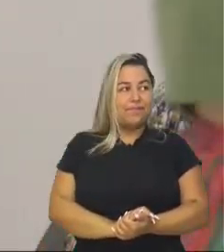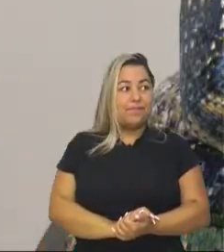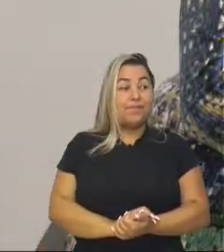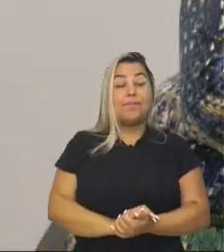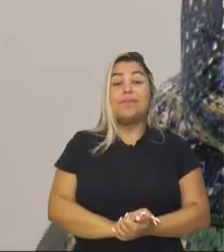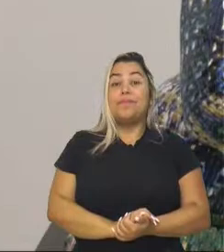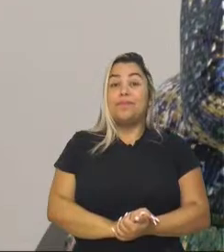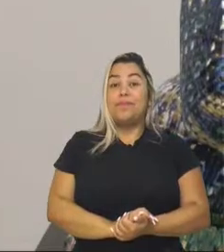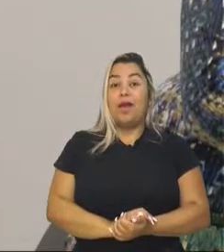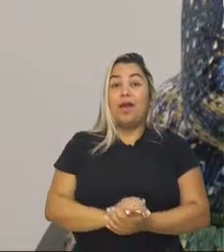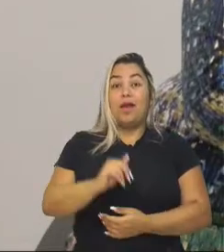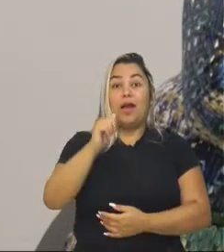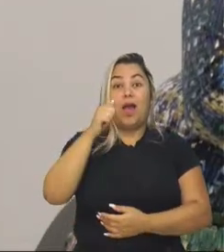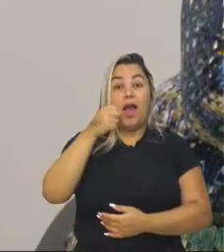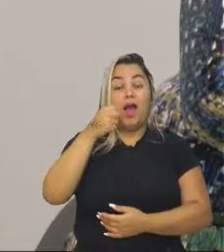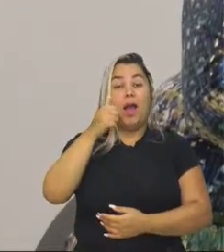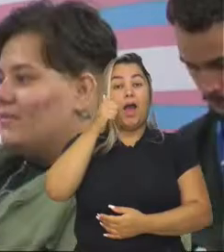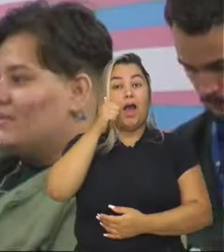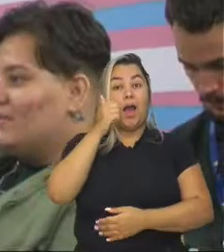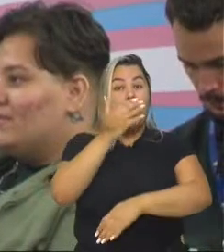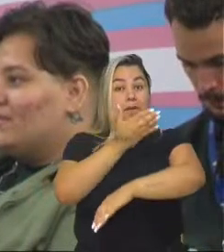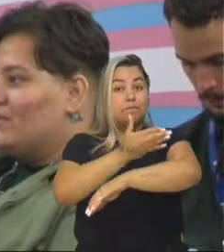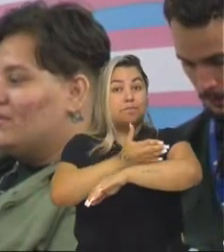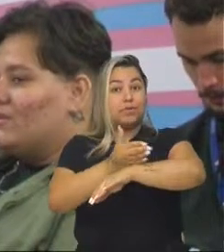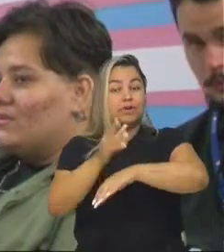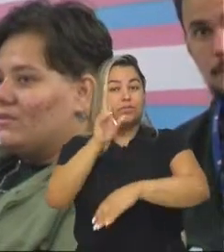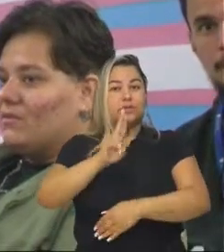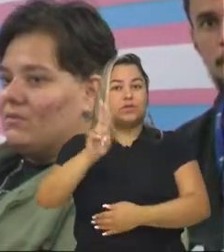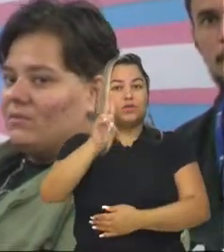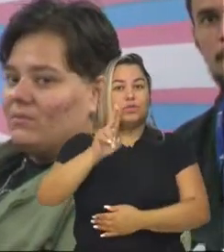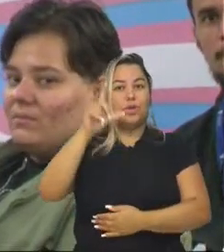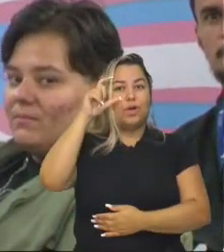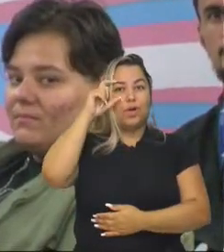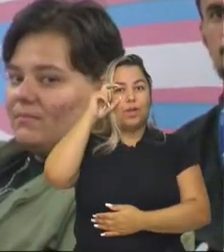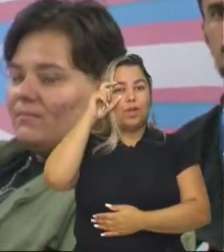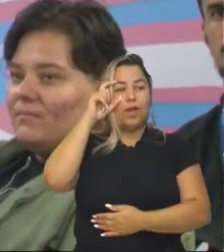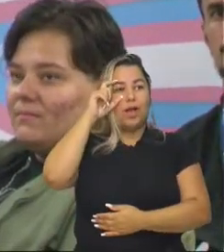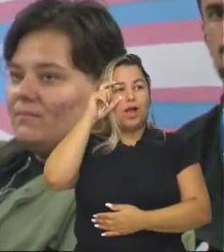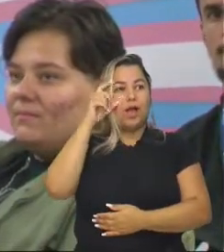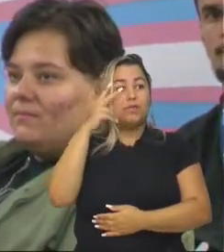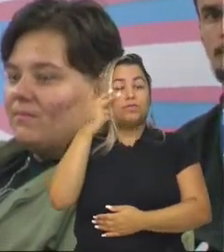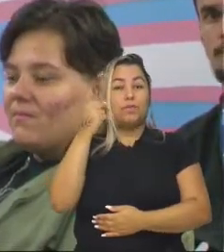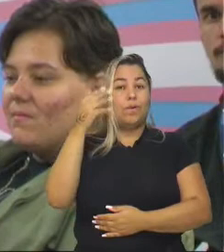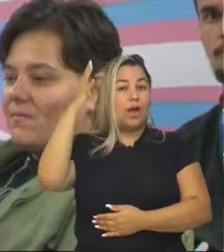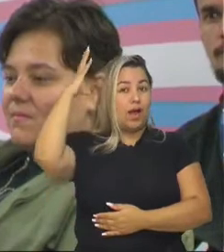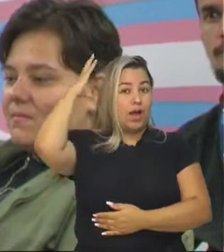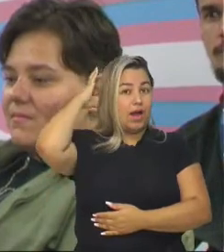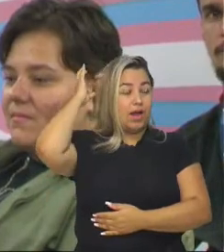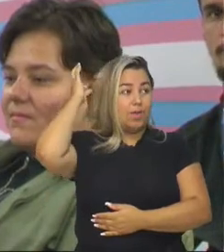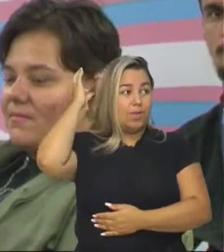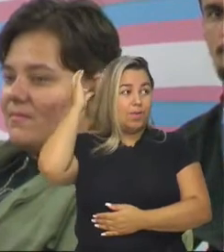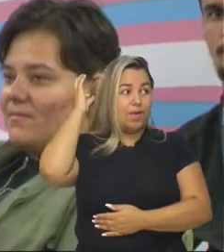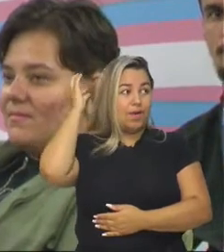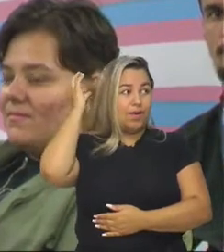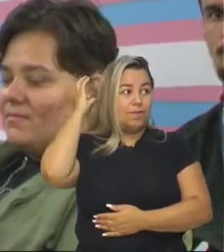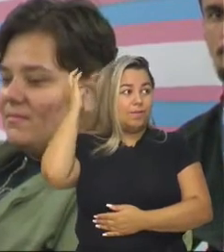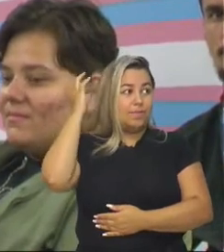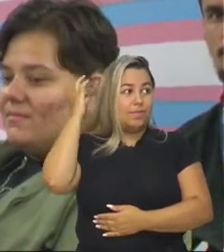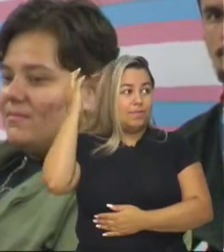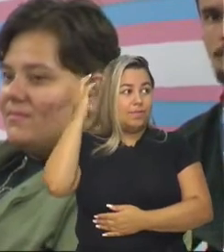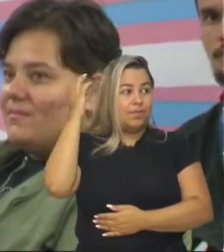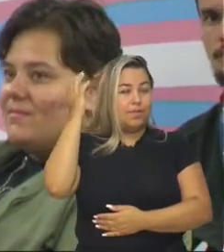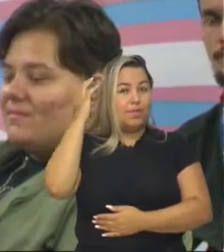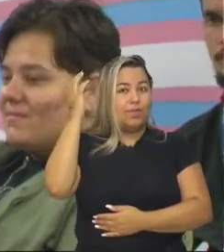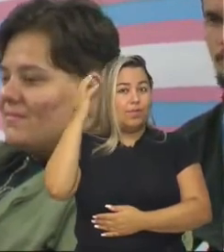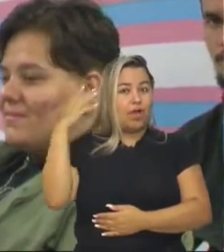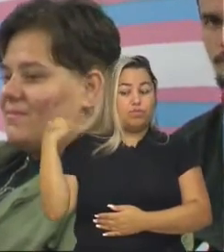Eu sou uma pessoa branca, estou usando óculos azul, com meu cabelo castanho passando um